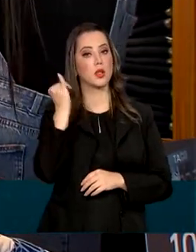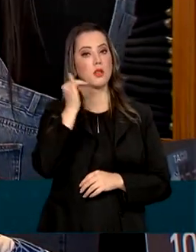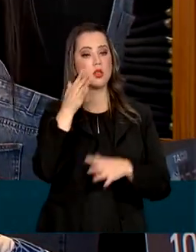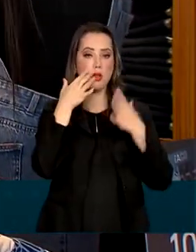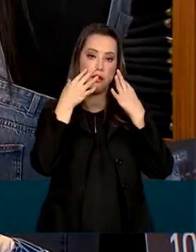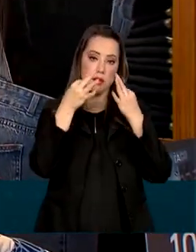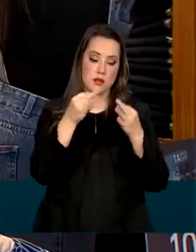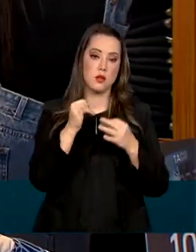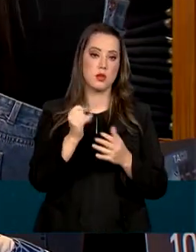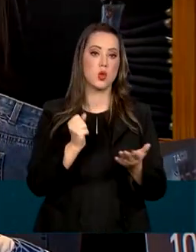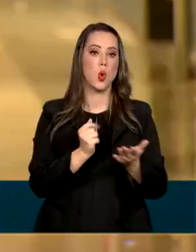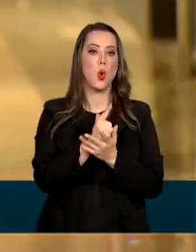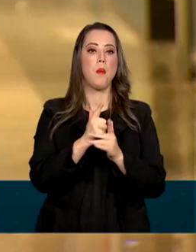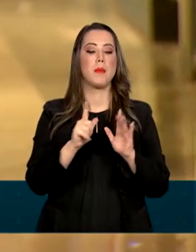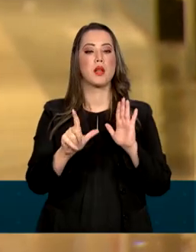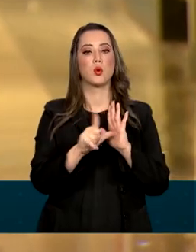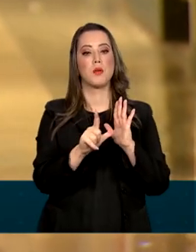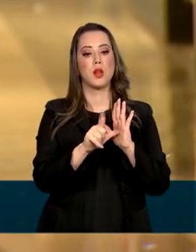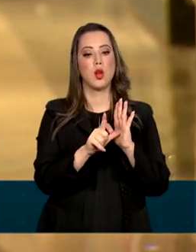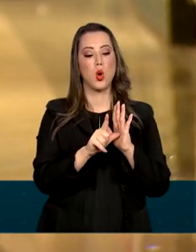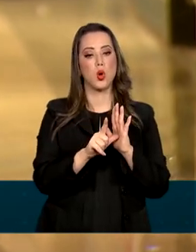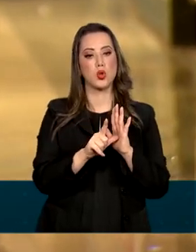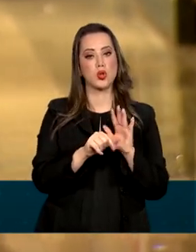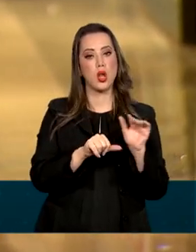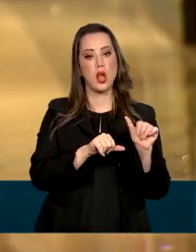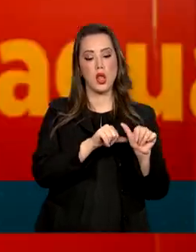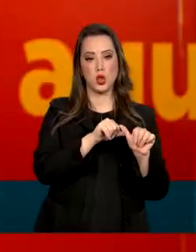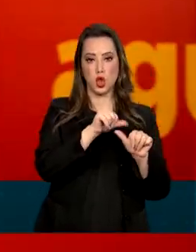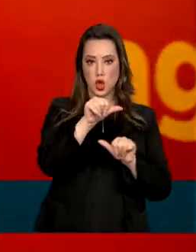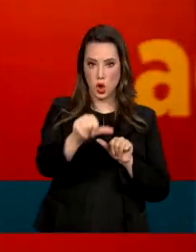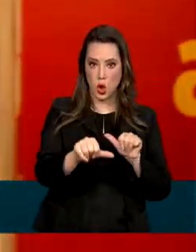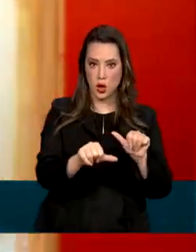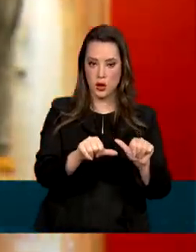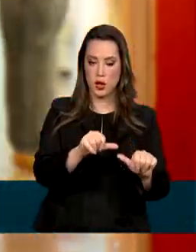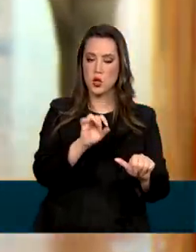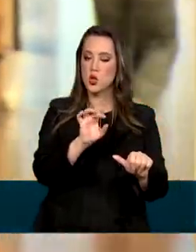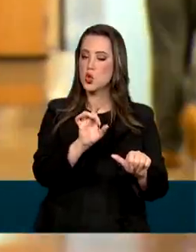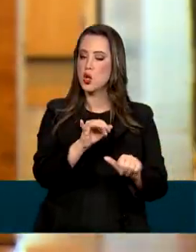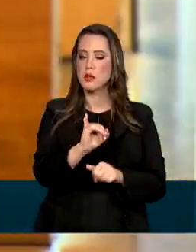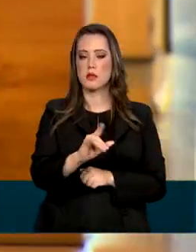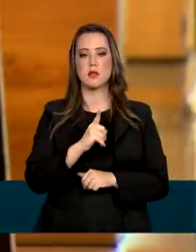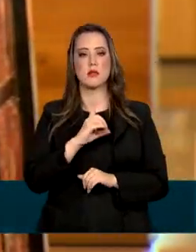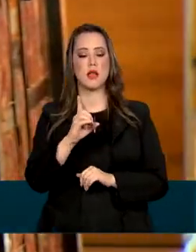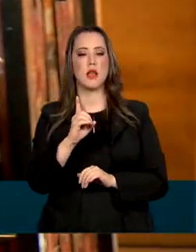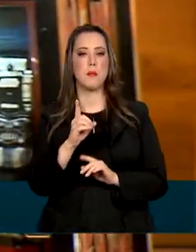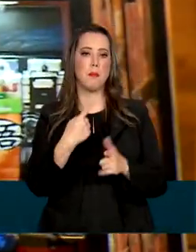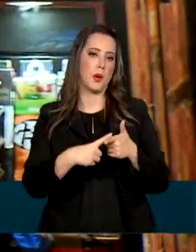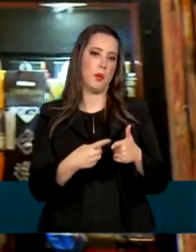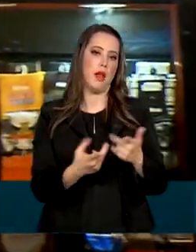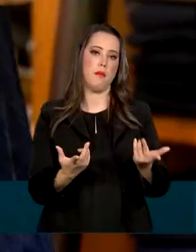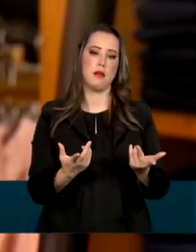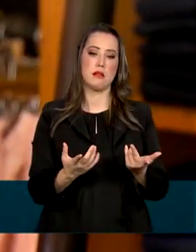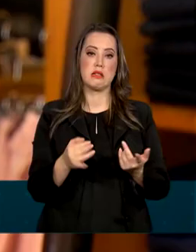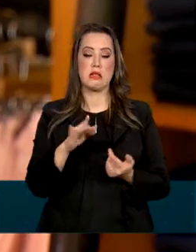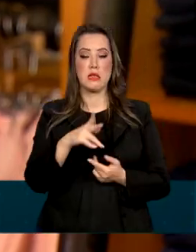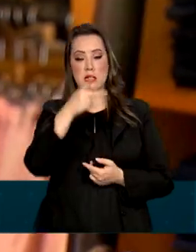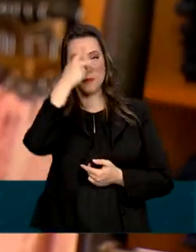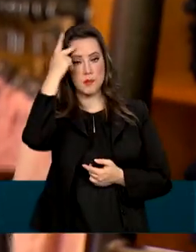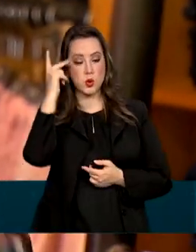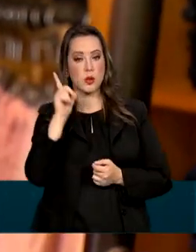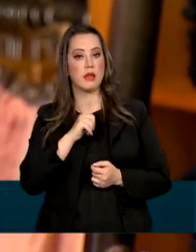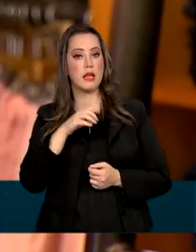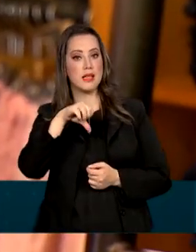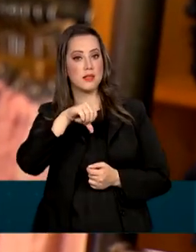presente foi comprado em uma loja física, a troca só é obrigatória se o produto vier com algum defeito. Nesse caso, o consumidor